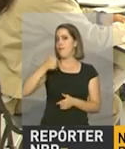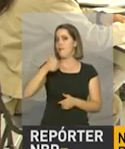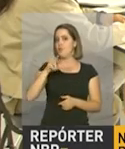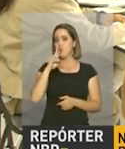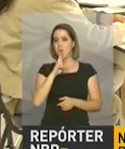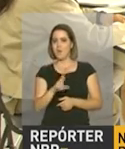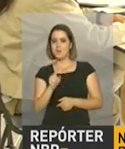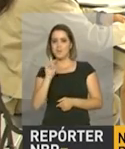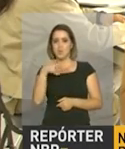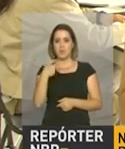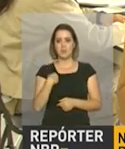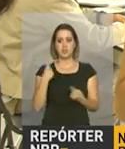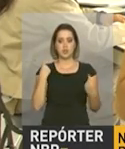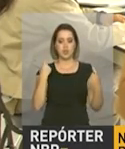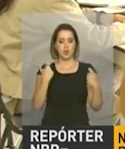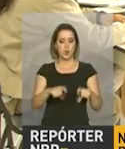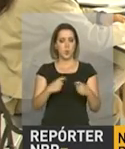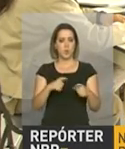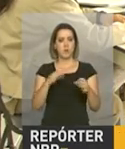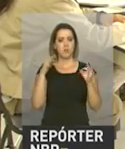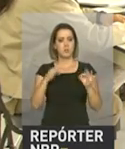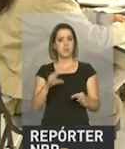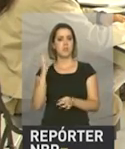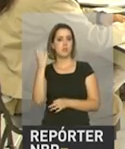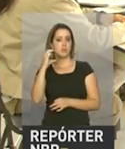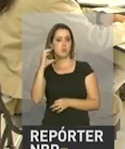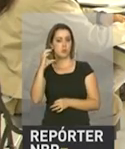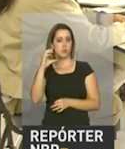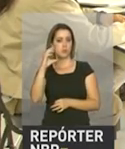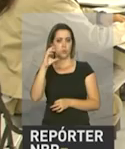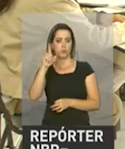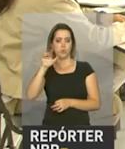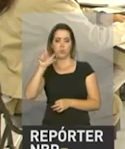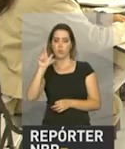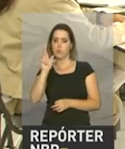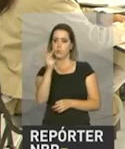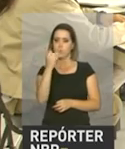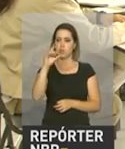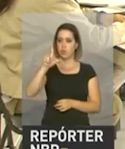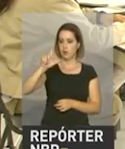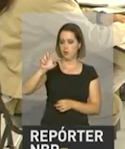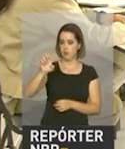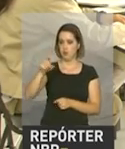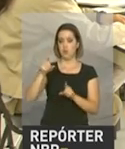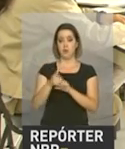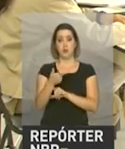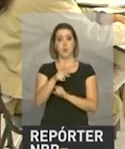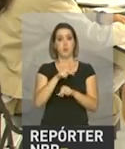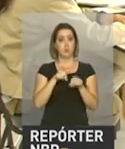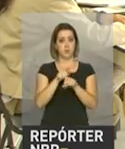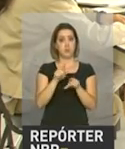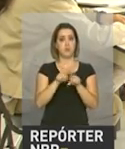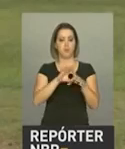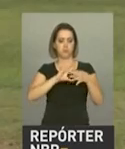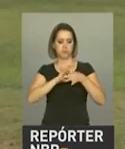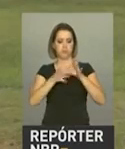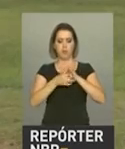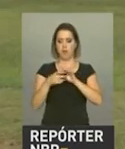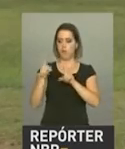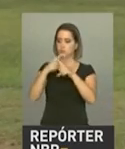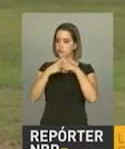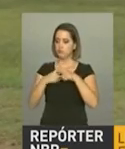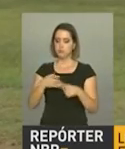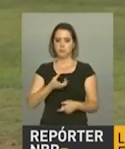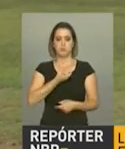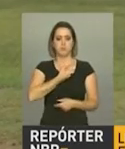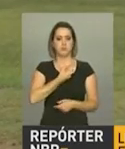têm destino certo. É no Chile e na Tailândia que os estudantes vão disputar as medalhas nas Olimpíadas Internacionais. Espero que eu possa